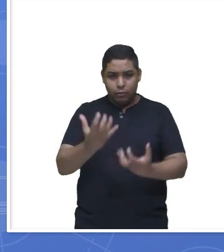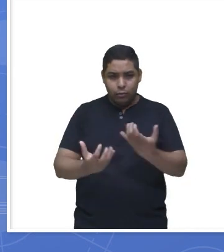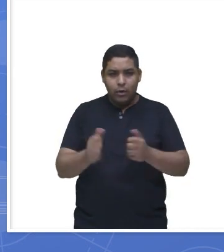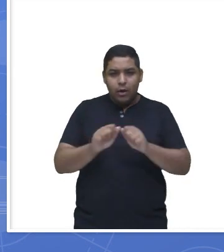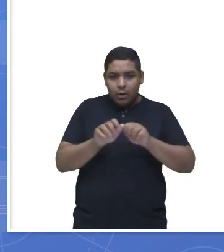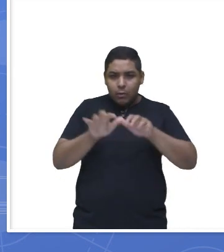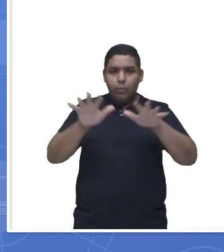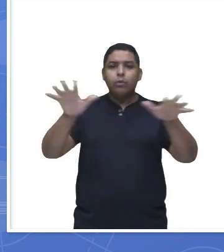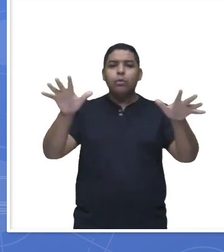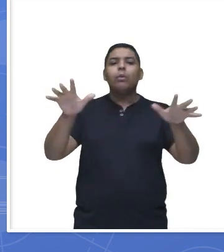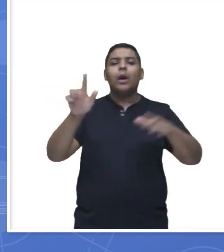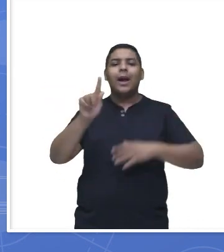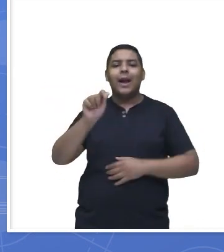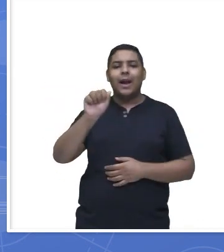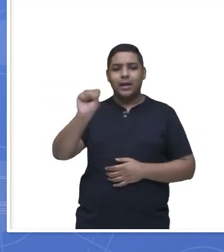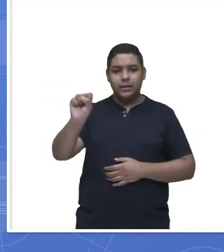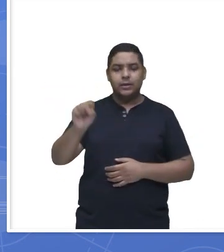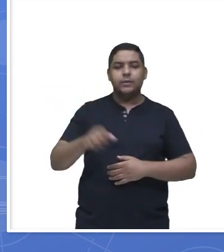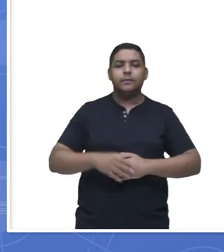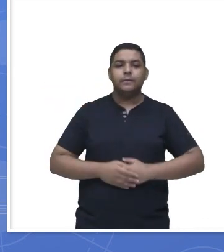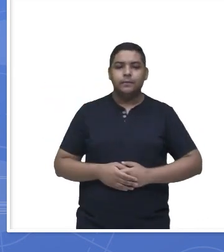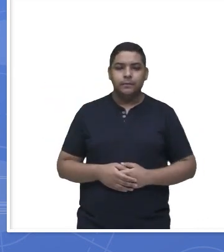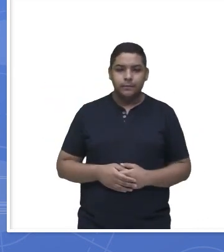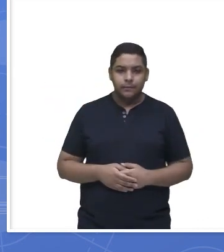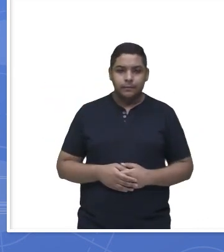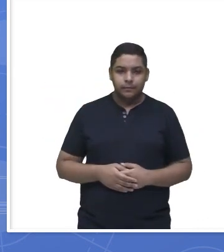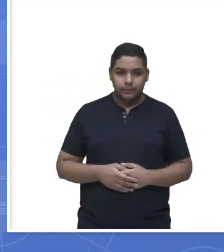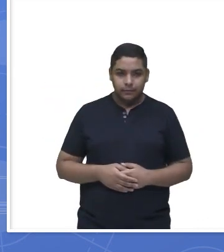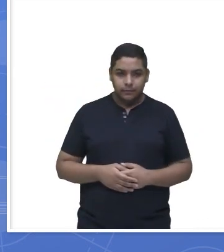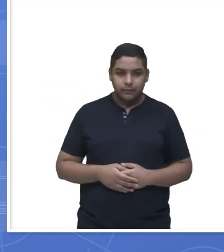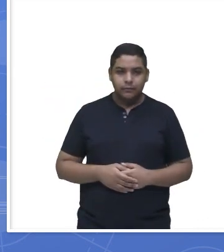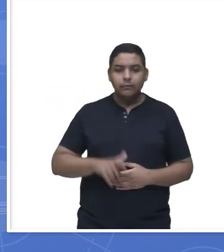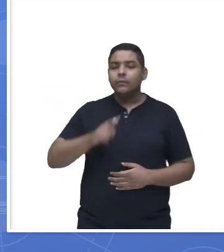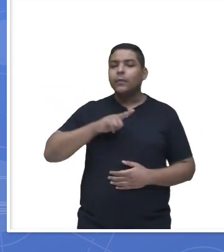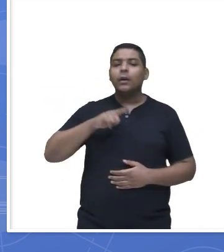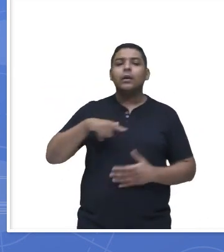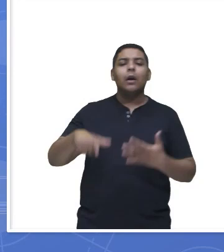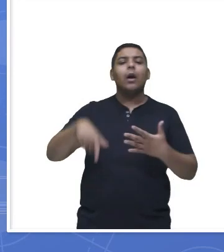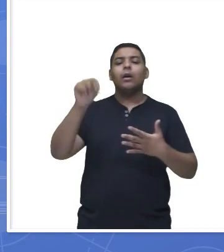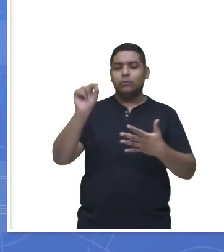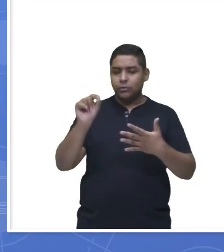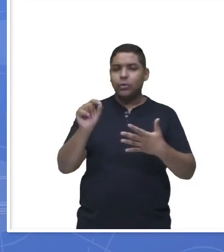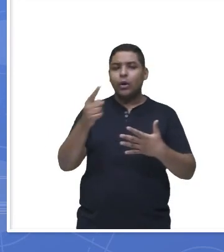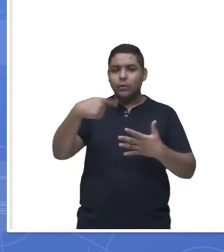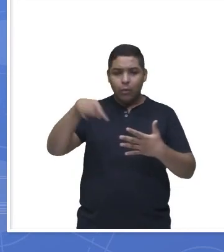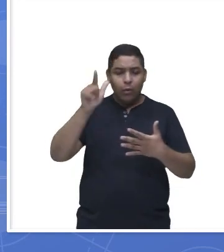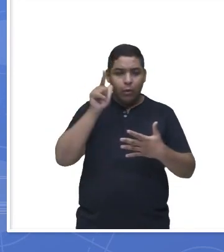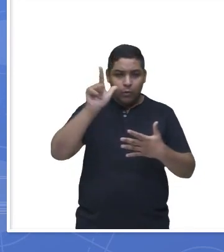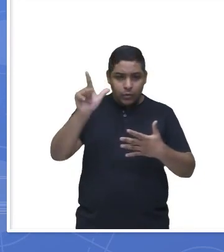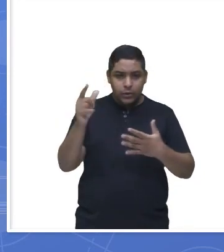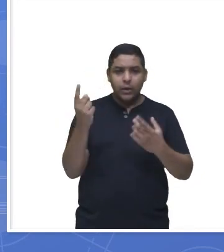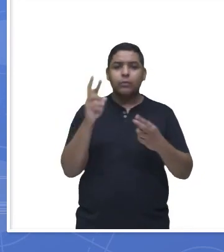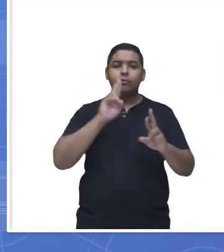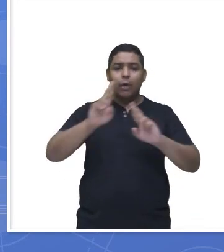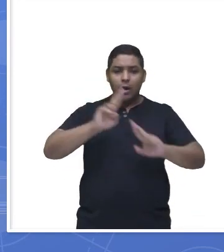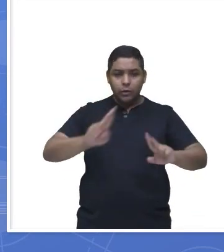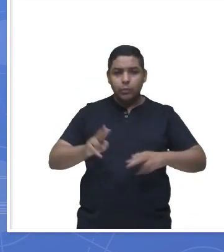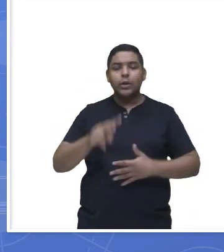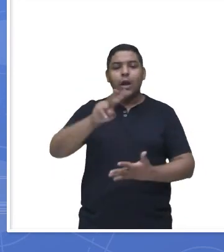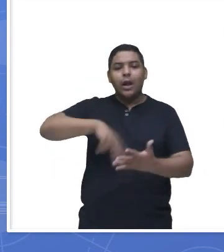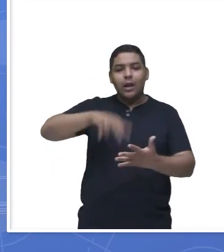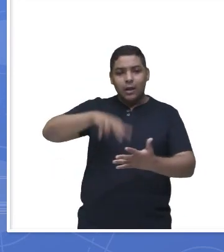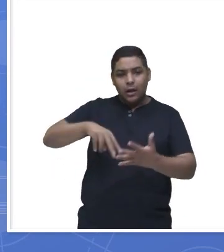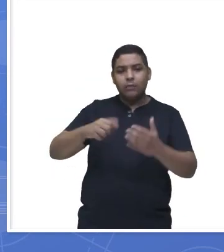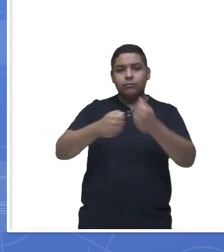Principalmente o dióxido de enxofre. Então, para saber quais foram as alternativas que vocês conseguiram marcar para a gente, eu vou fazer a leitura do